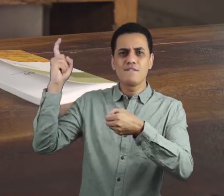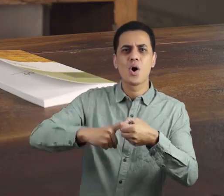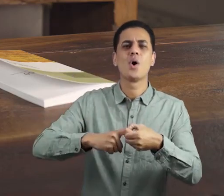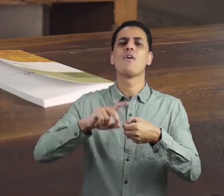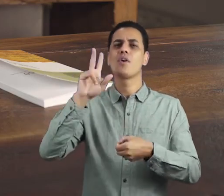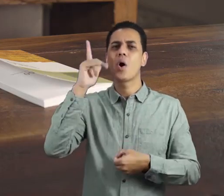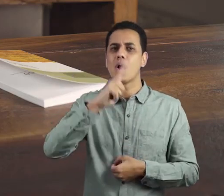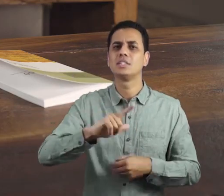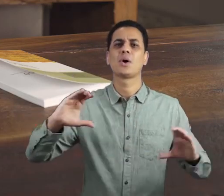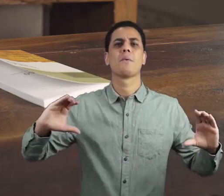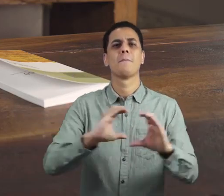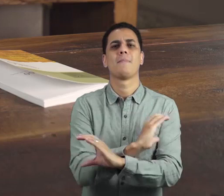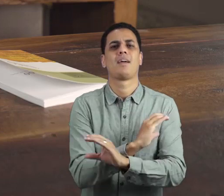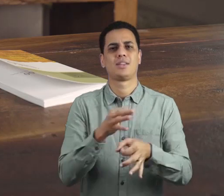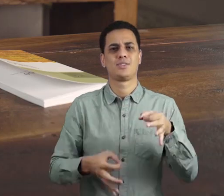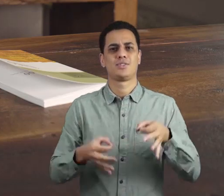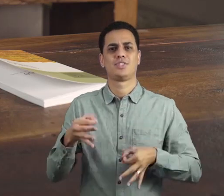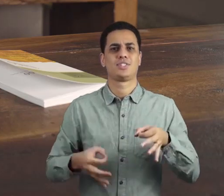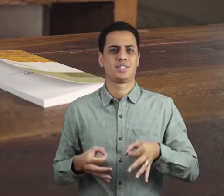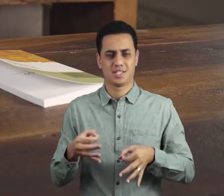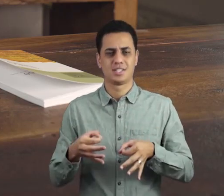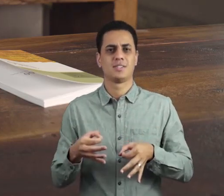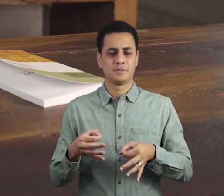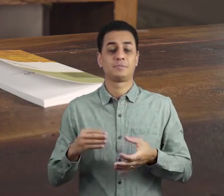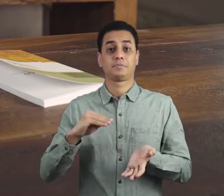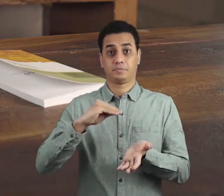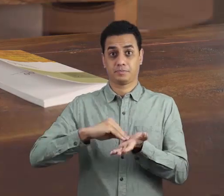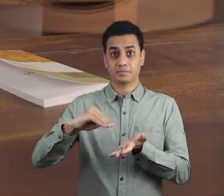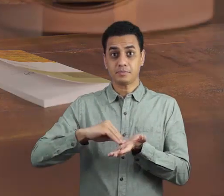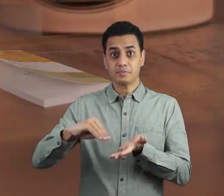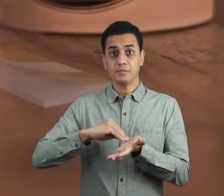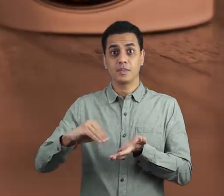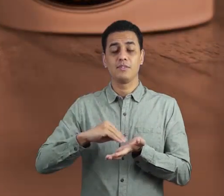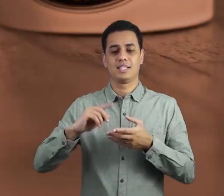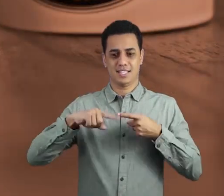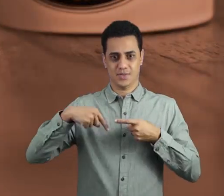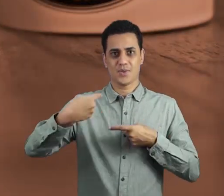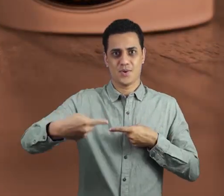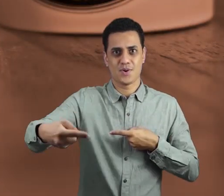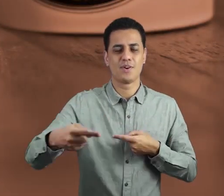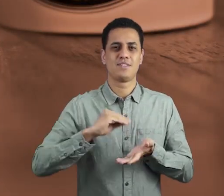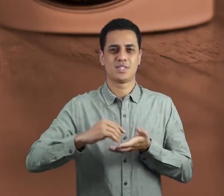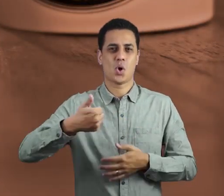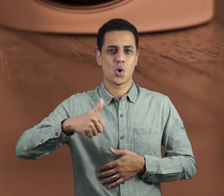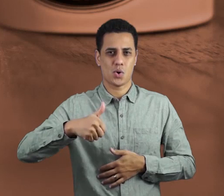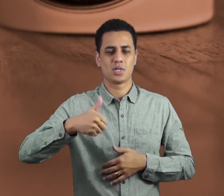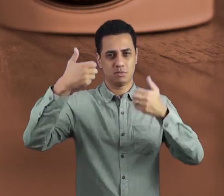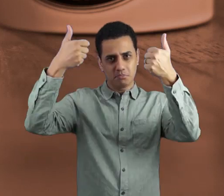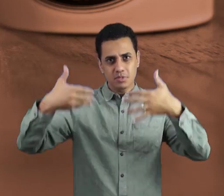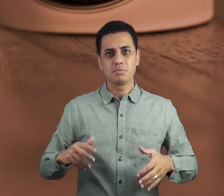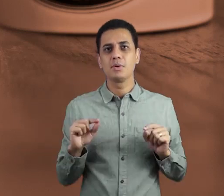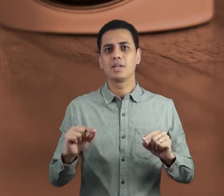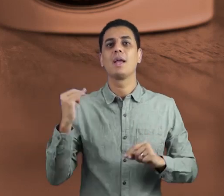Deus responde, tenha paciência e persevere. Ele diz assim, como vocês sabem, nós consideramos,